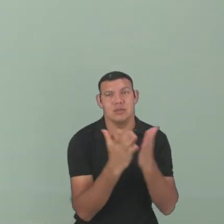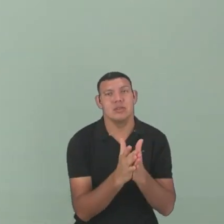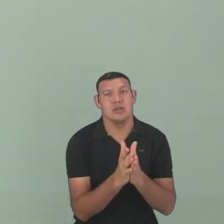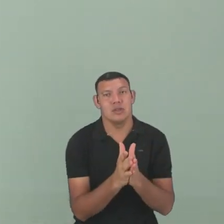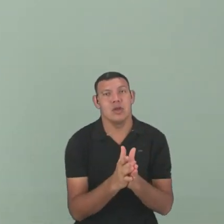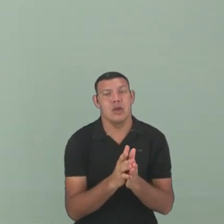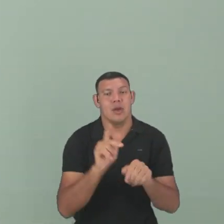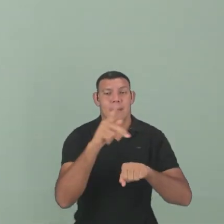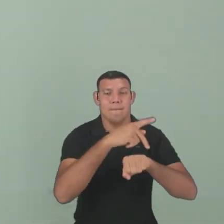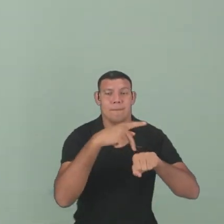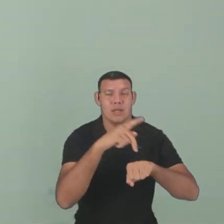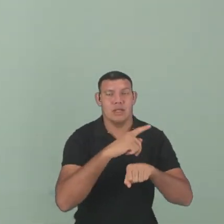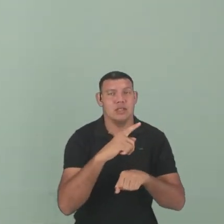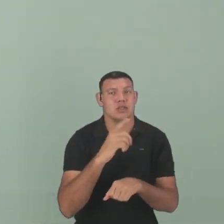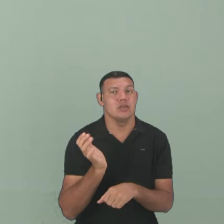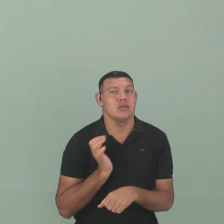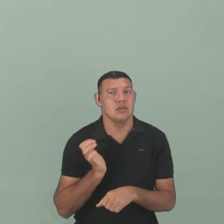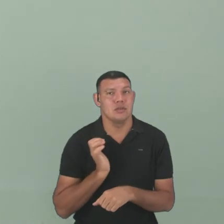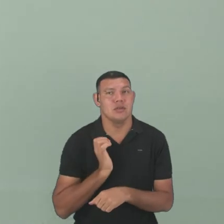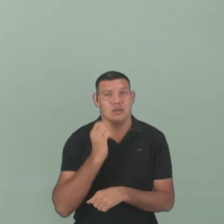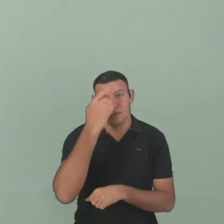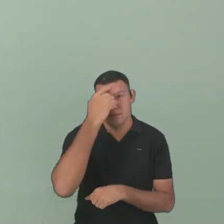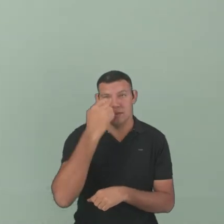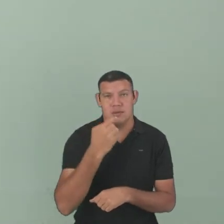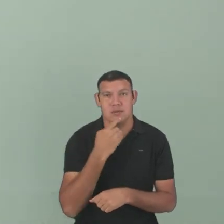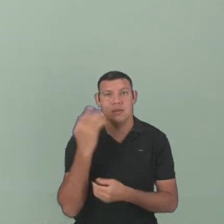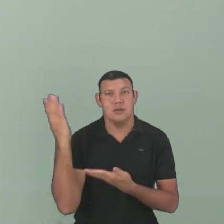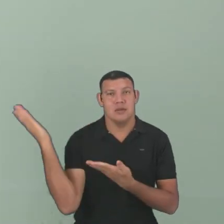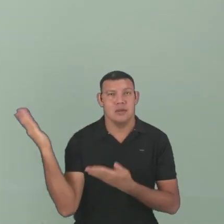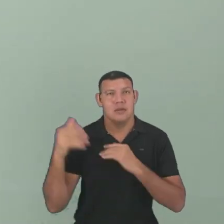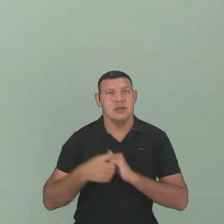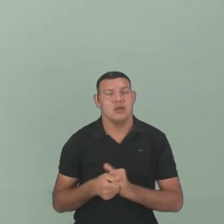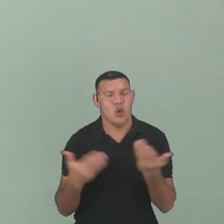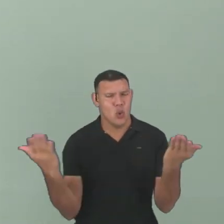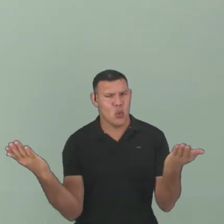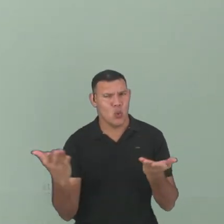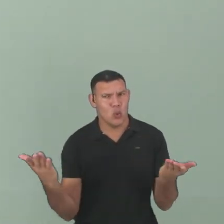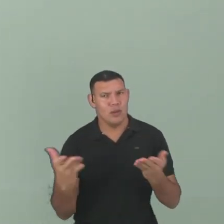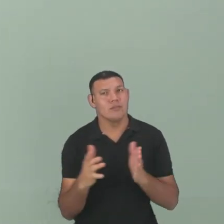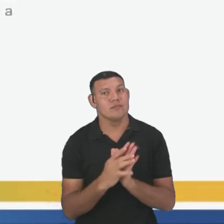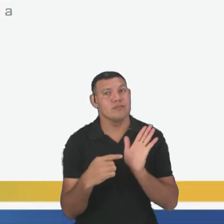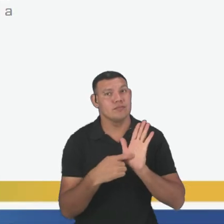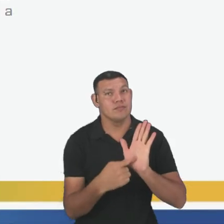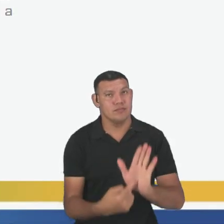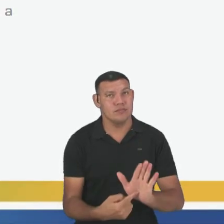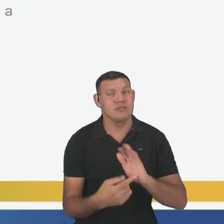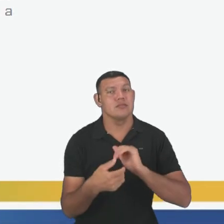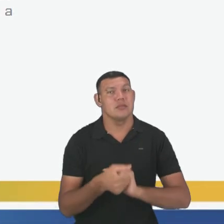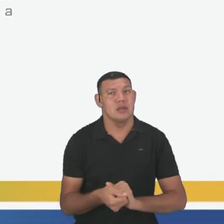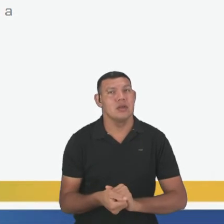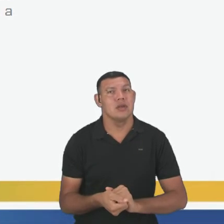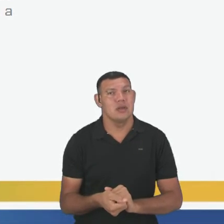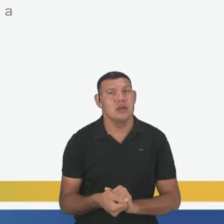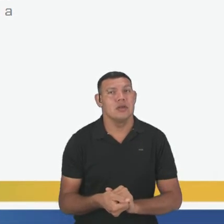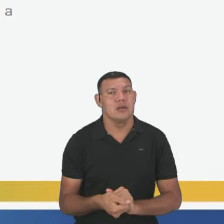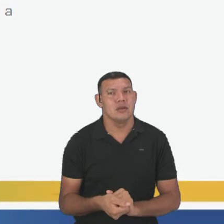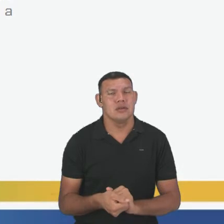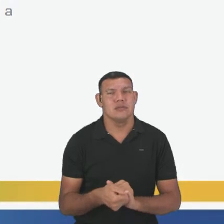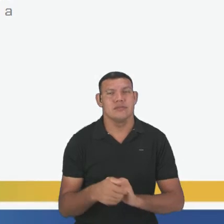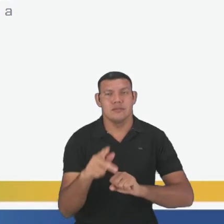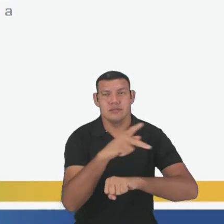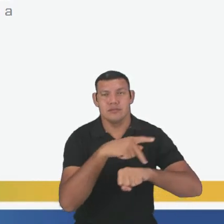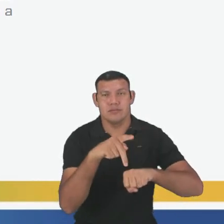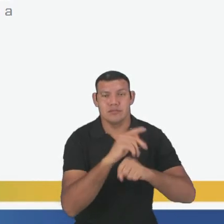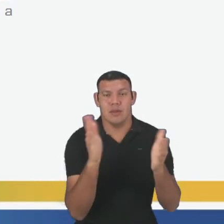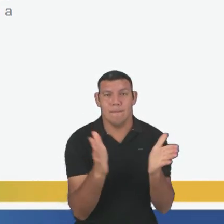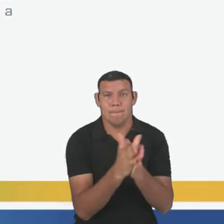mais estáveis. Aí na figura a gente mostra, embora ela seja atual, mas mostra ainda uma tendência de países pobres da América